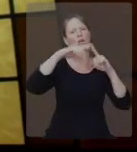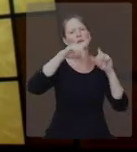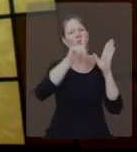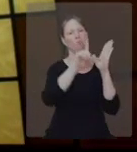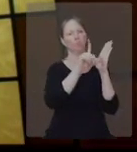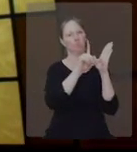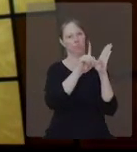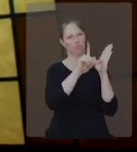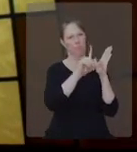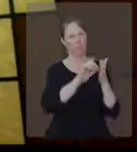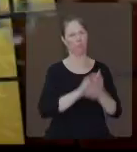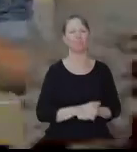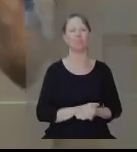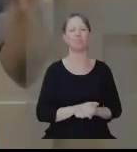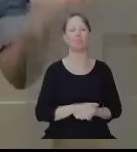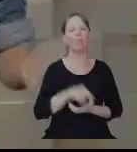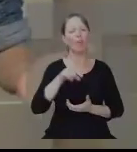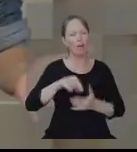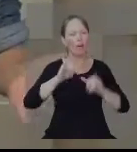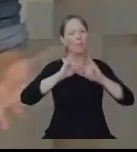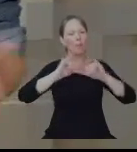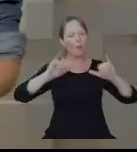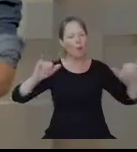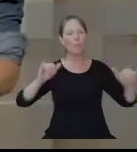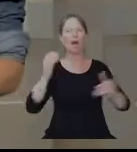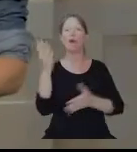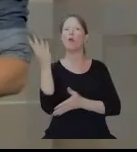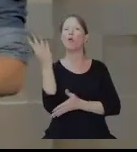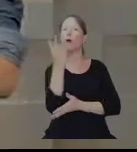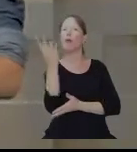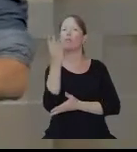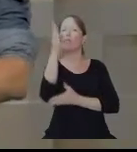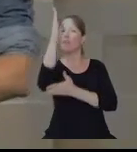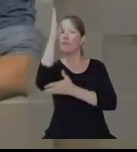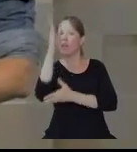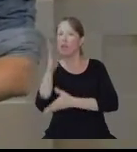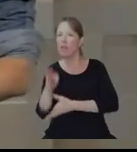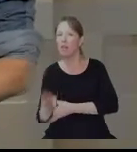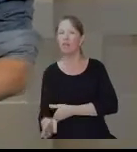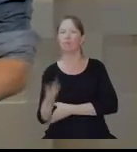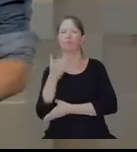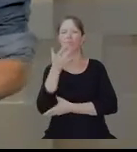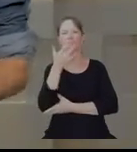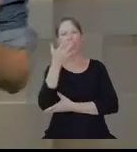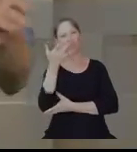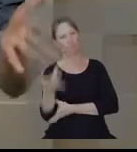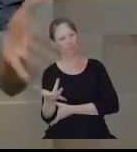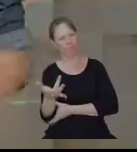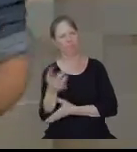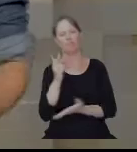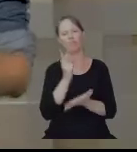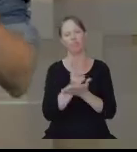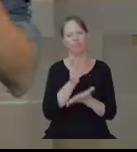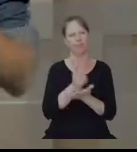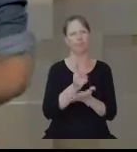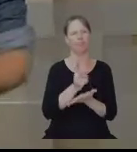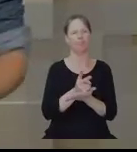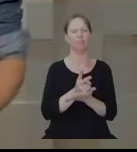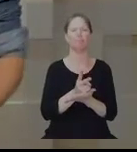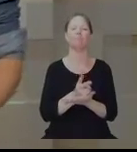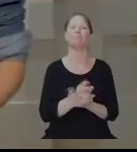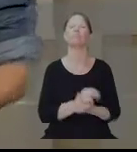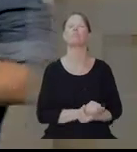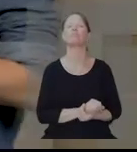da Igreja Luterana, né? E o Teologando vai ao ar todas as quartas-feiras, a 1h, ao vivo, na